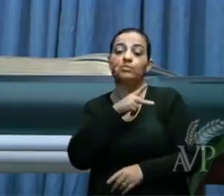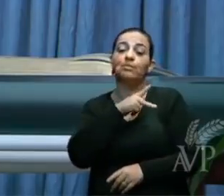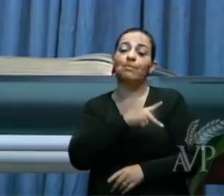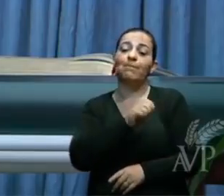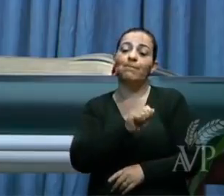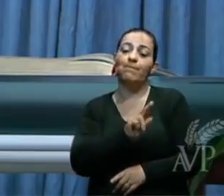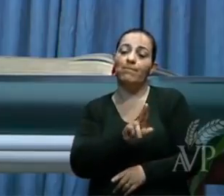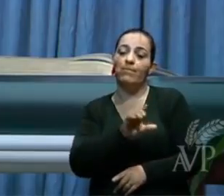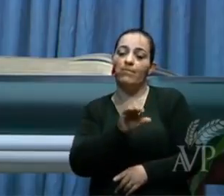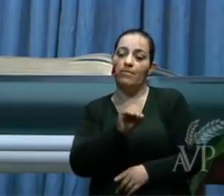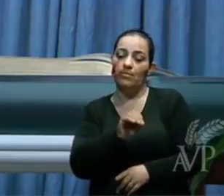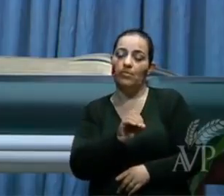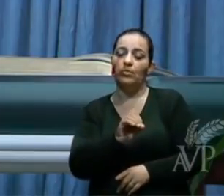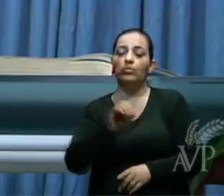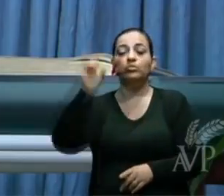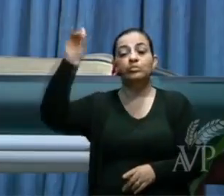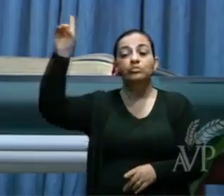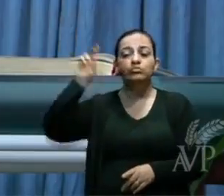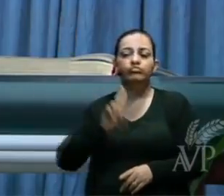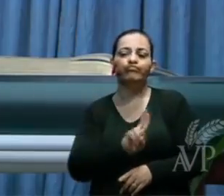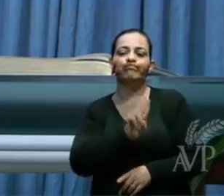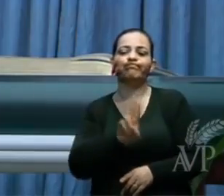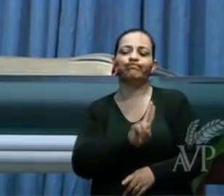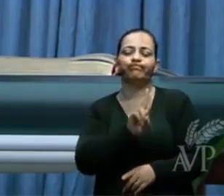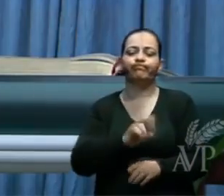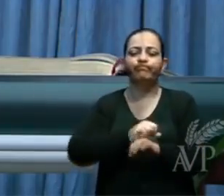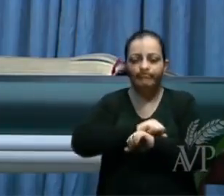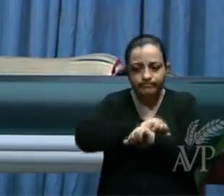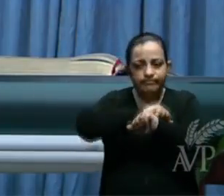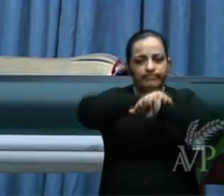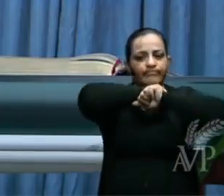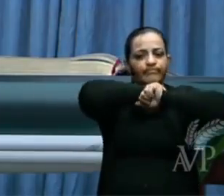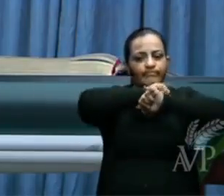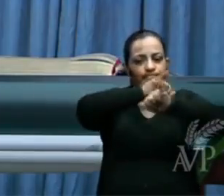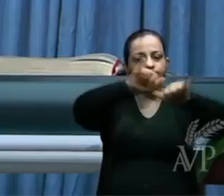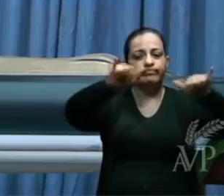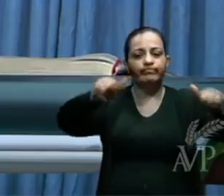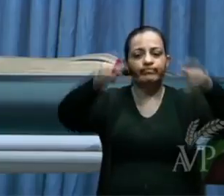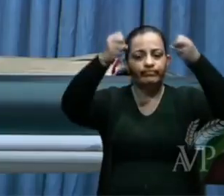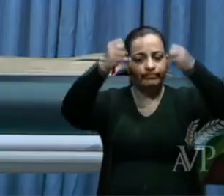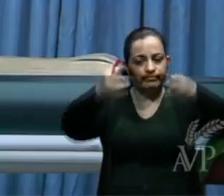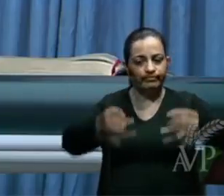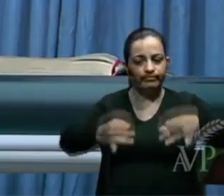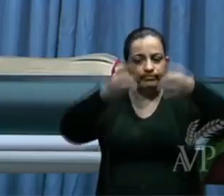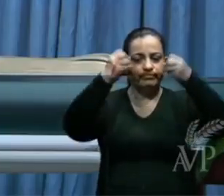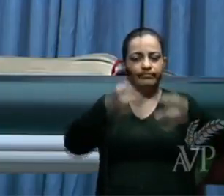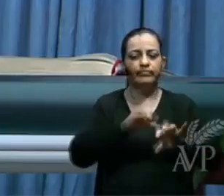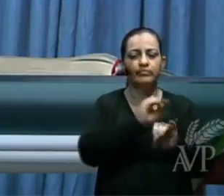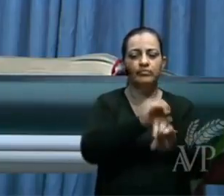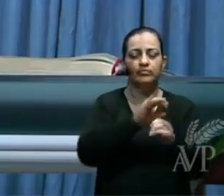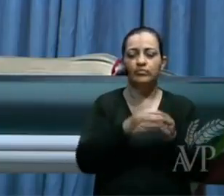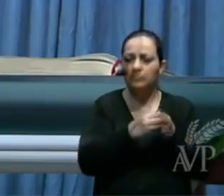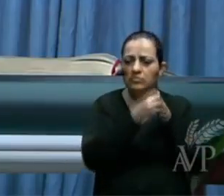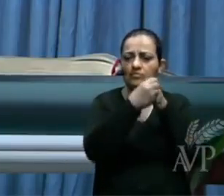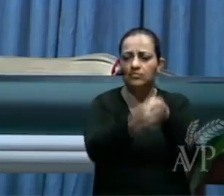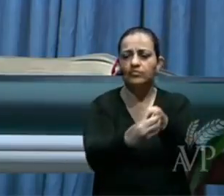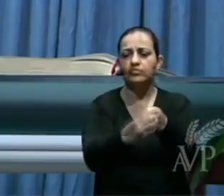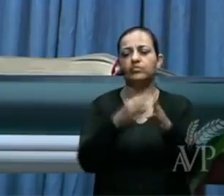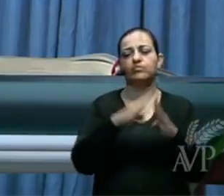que deus usou para trazer as cartas o ensino para apoio à igreja na linha